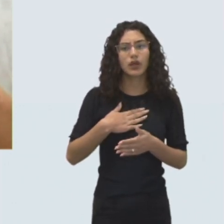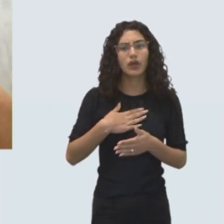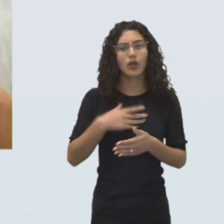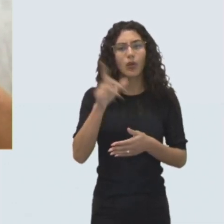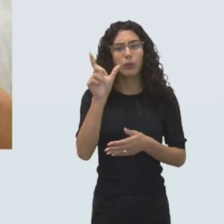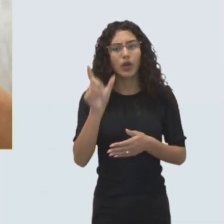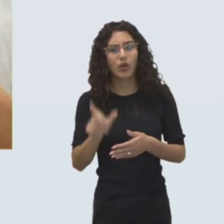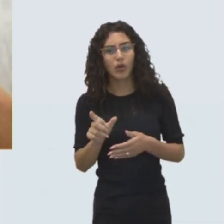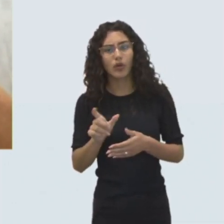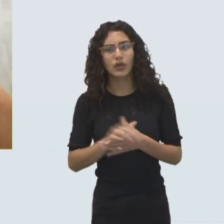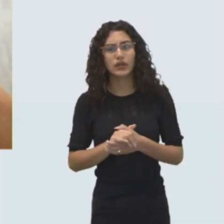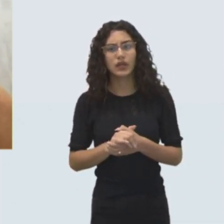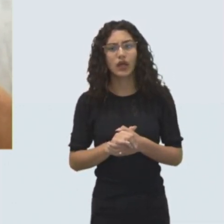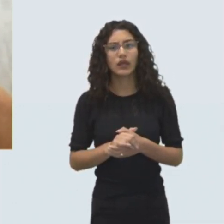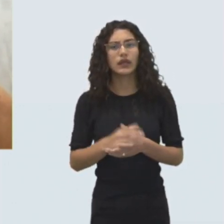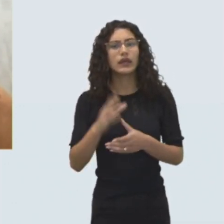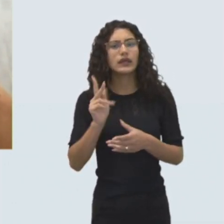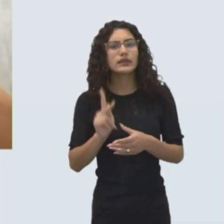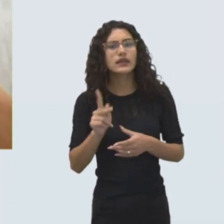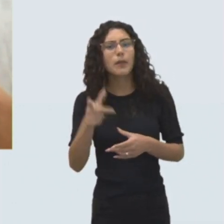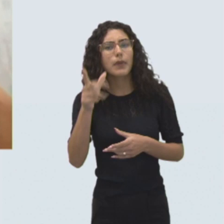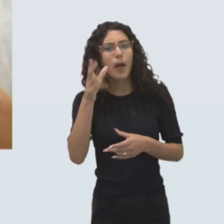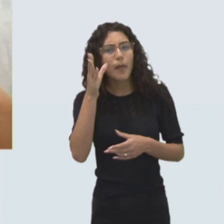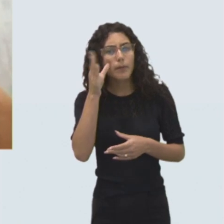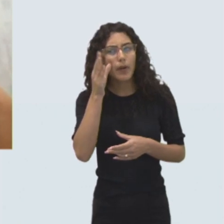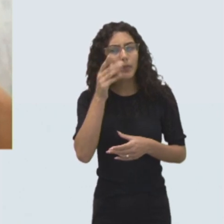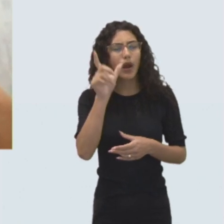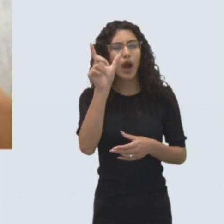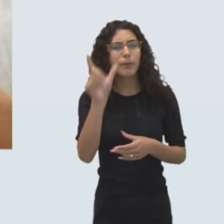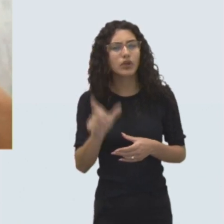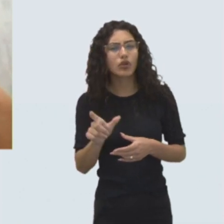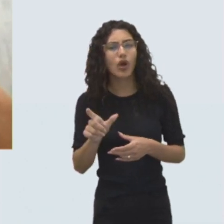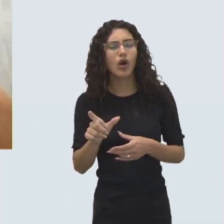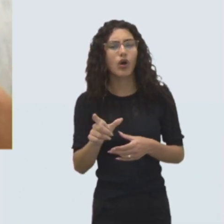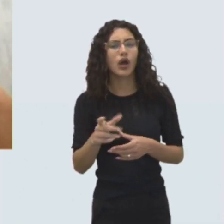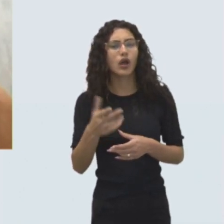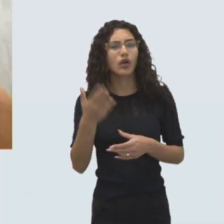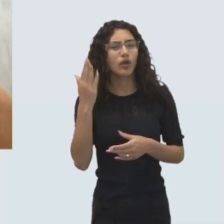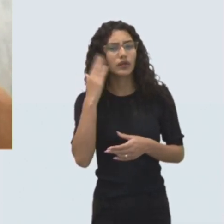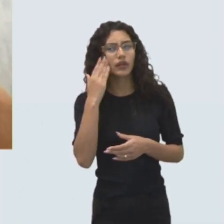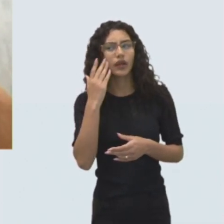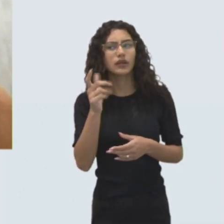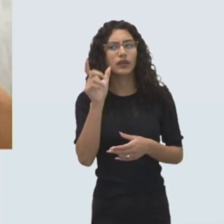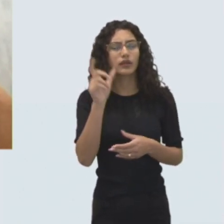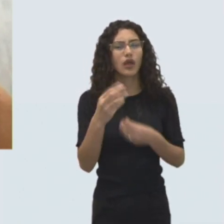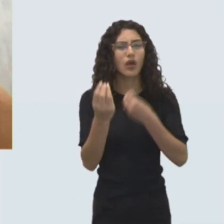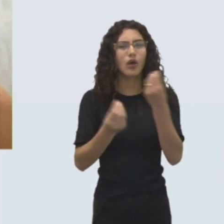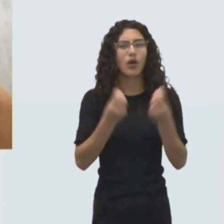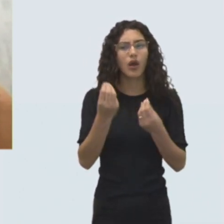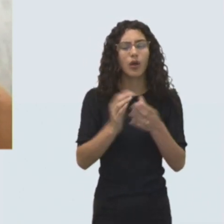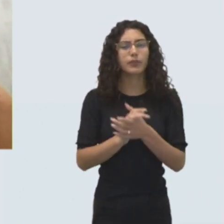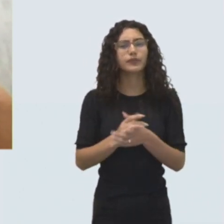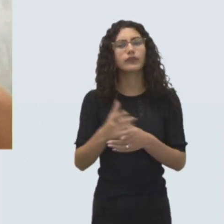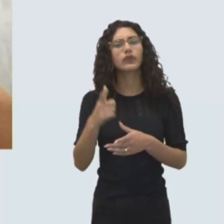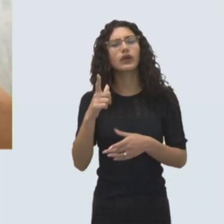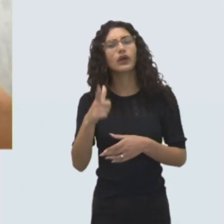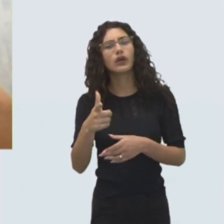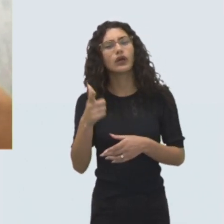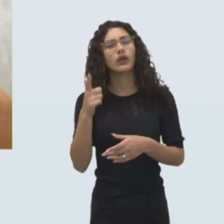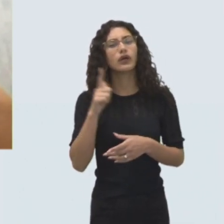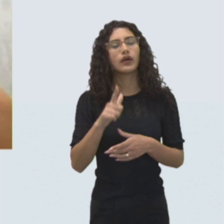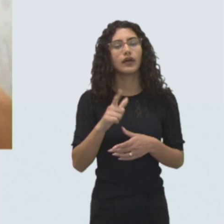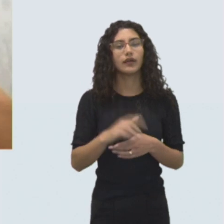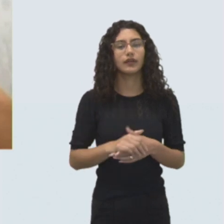que, de tanto admirar essa pessoa, de tanto que eu gostaria de ser como ela, eu me aproximo